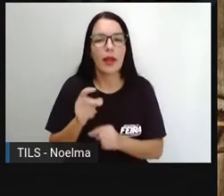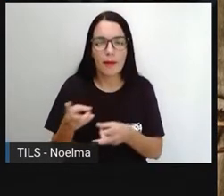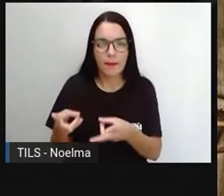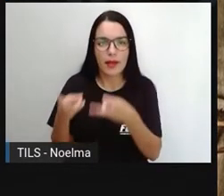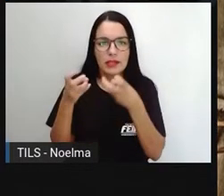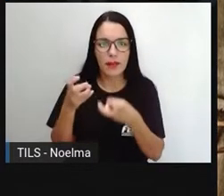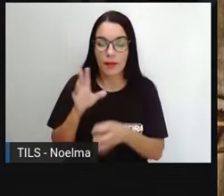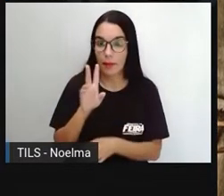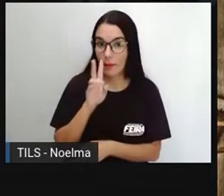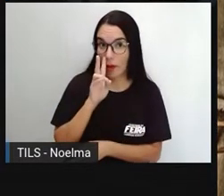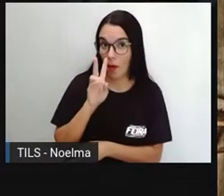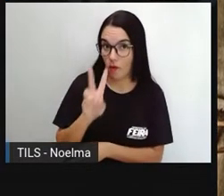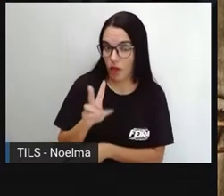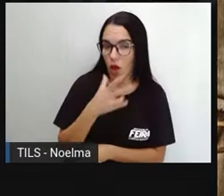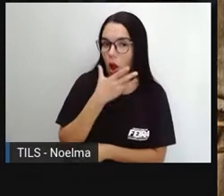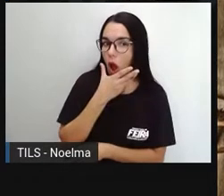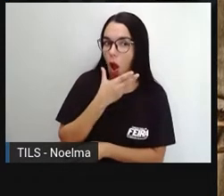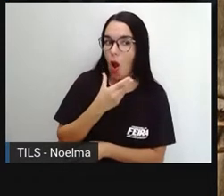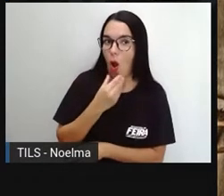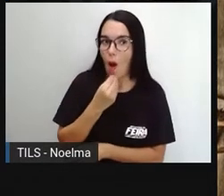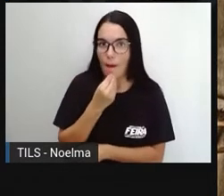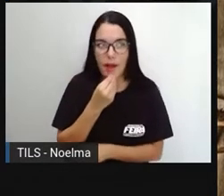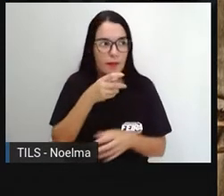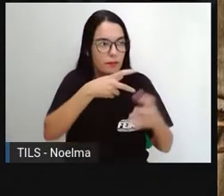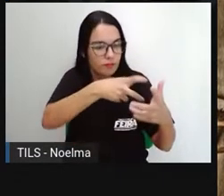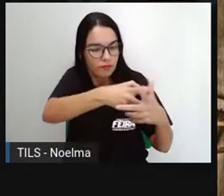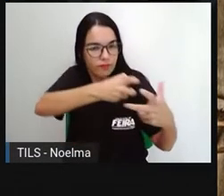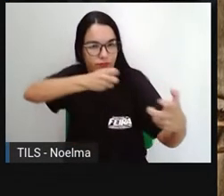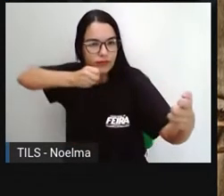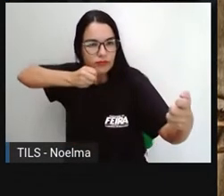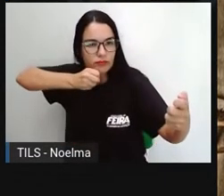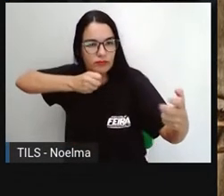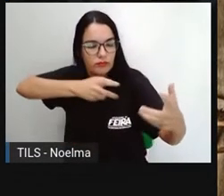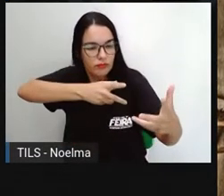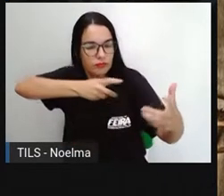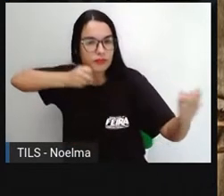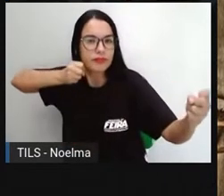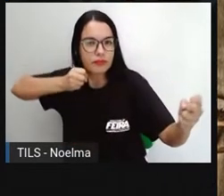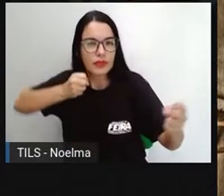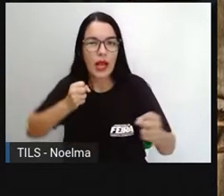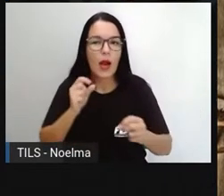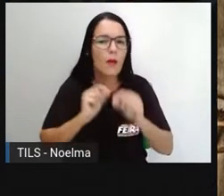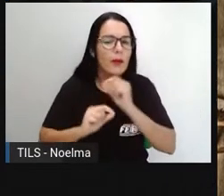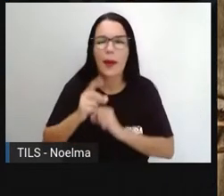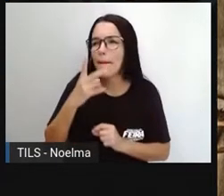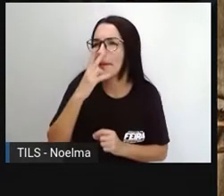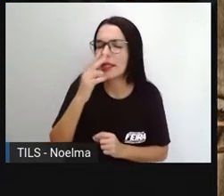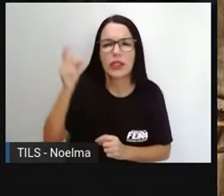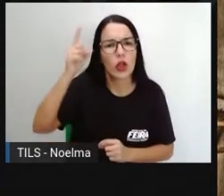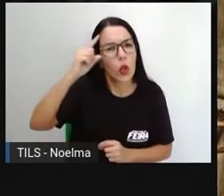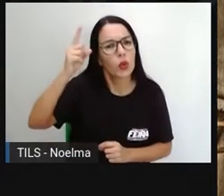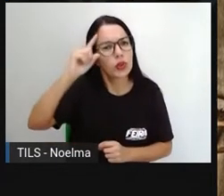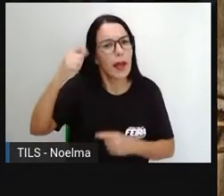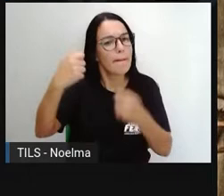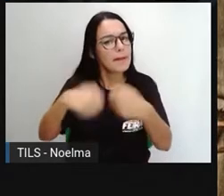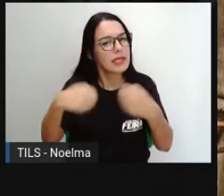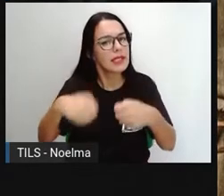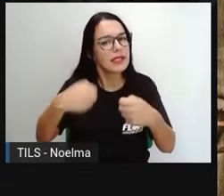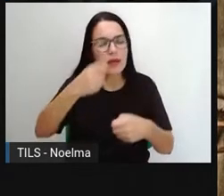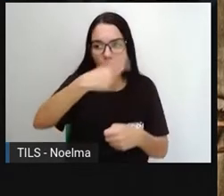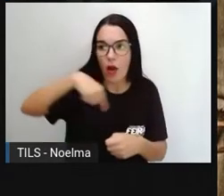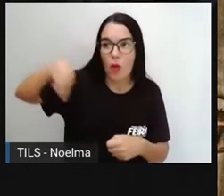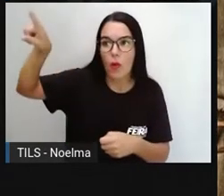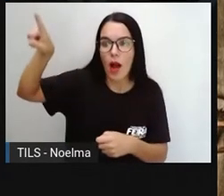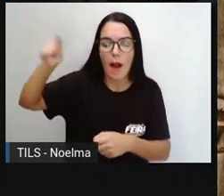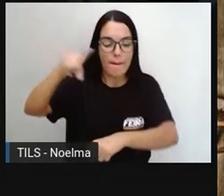se preparando para a caça como uma atividade normal, diária, retratando aí a época em que esses homens